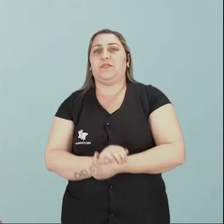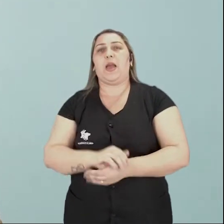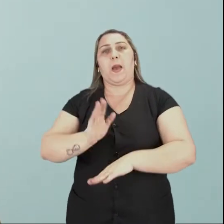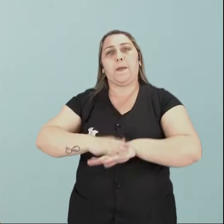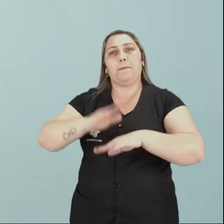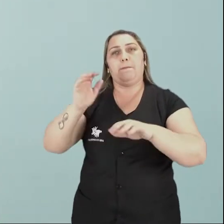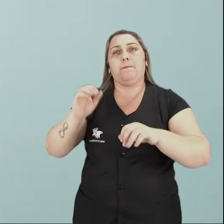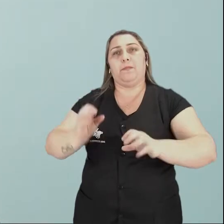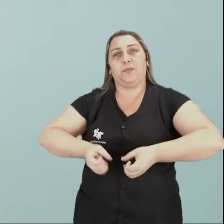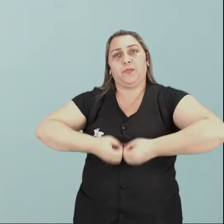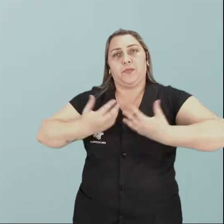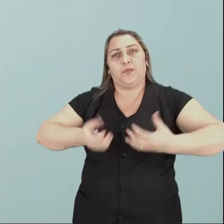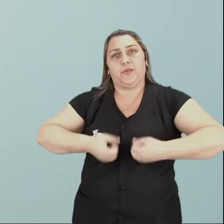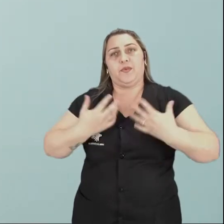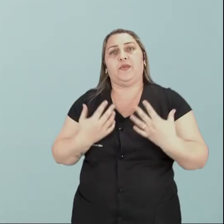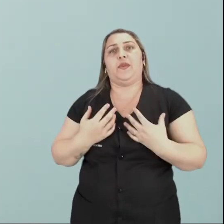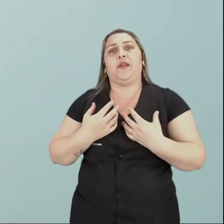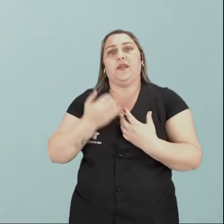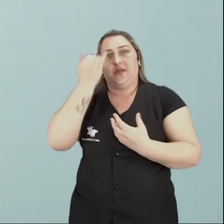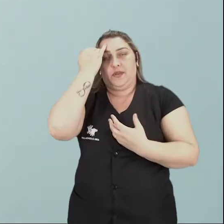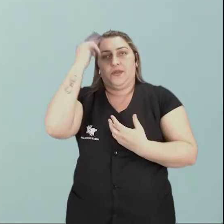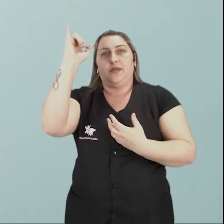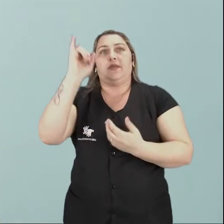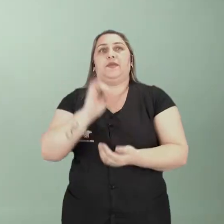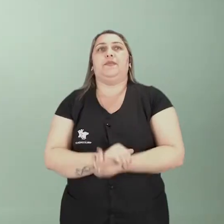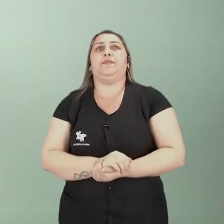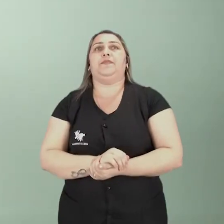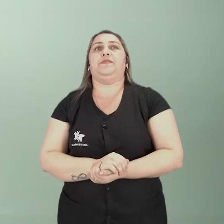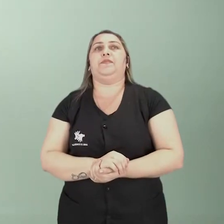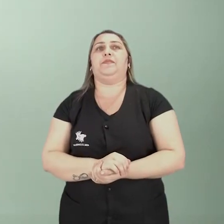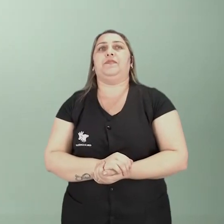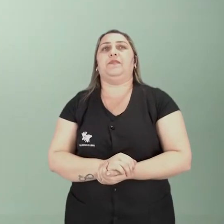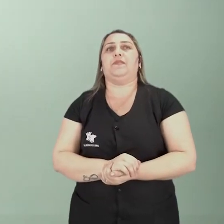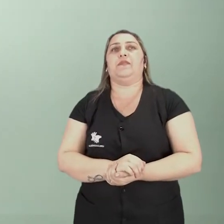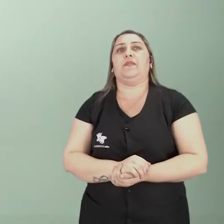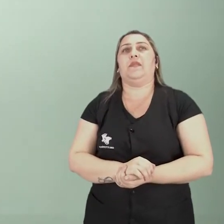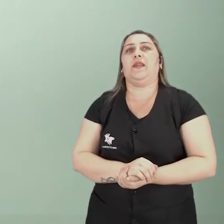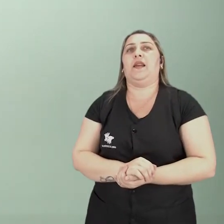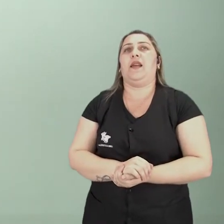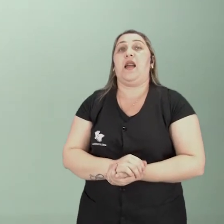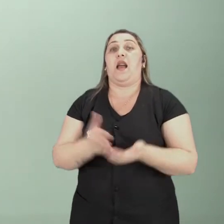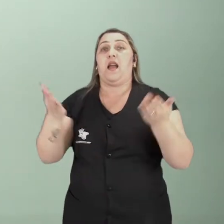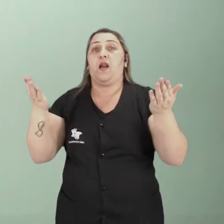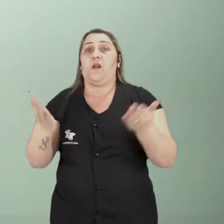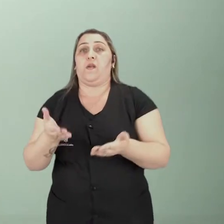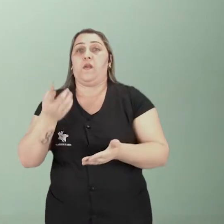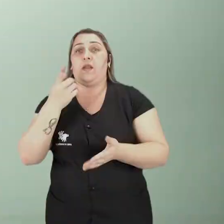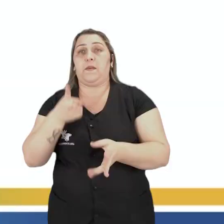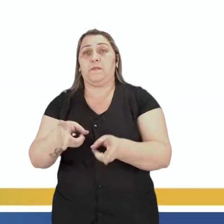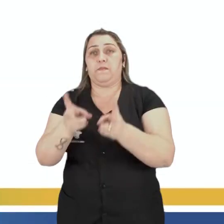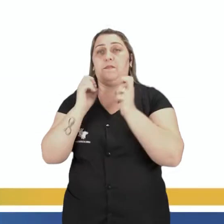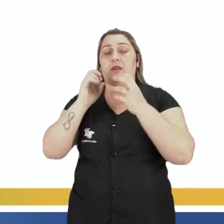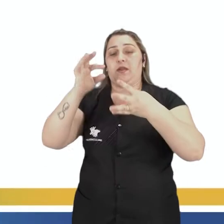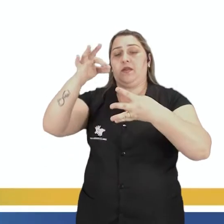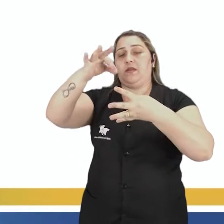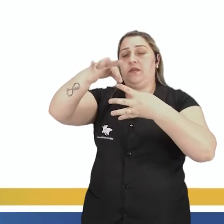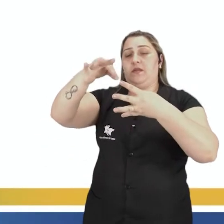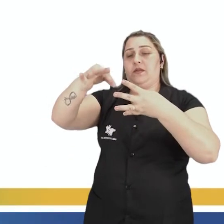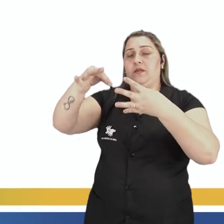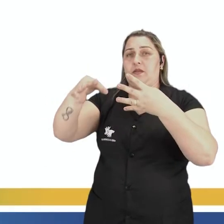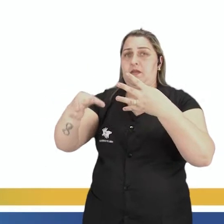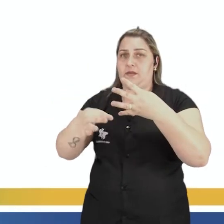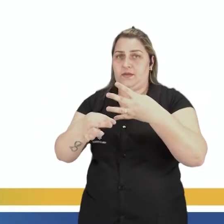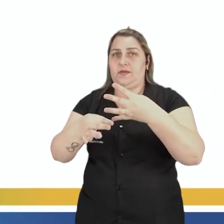mais espontânea e criativa. Acompanha comigo na tela. Agora nós vamos perceber os elementos